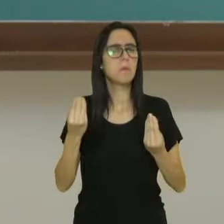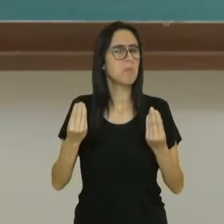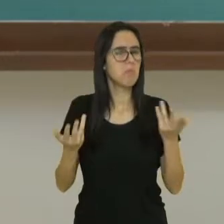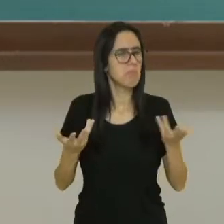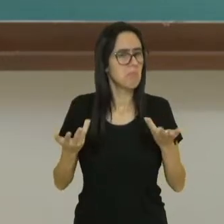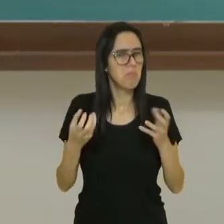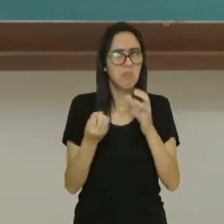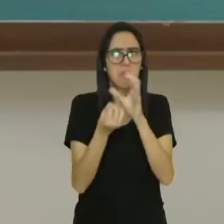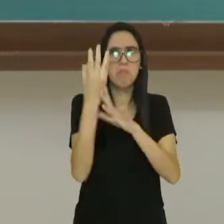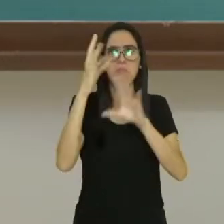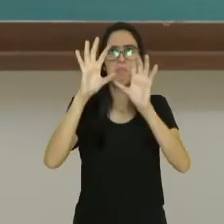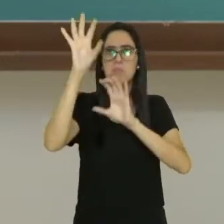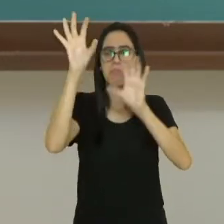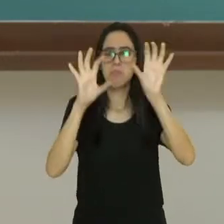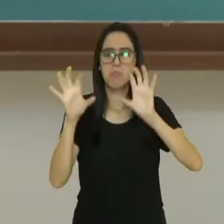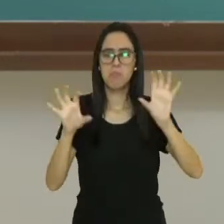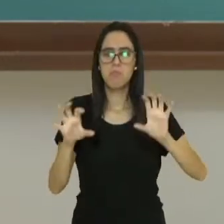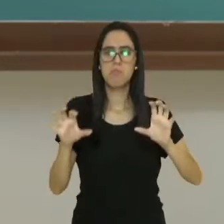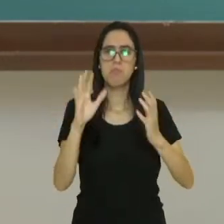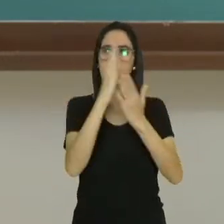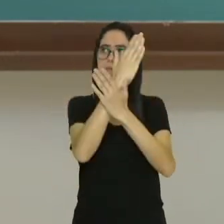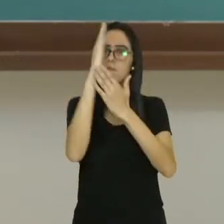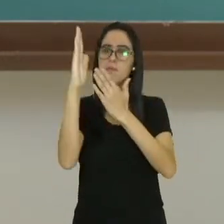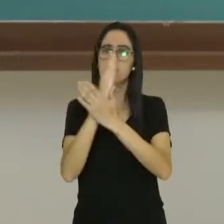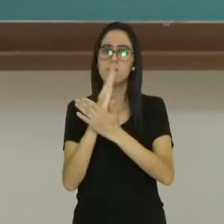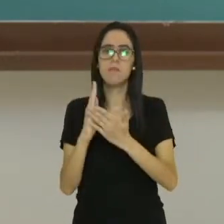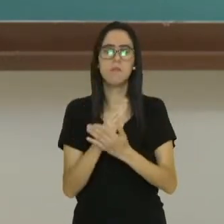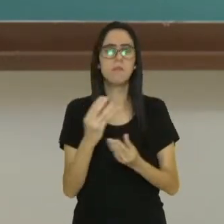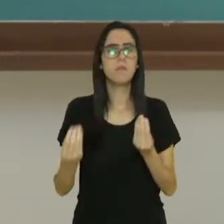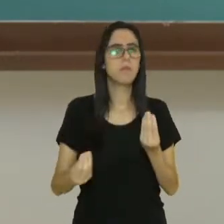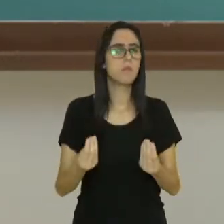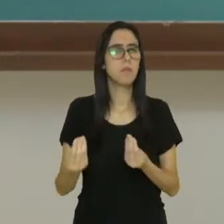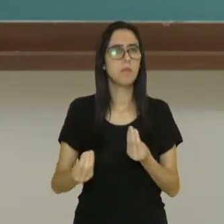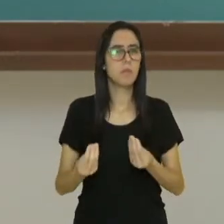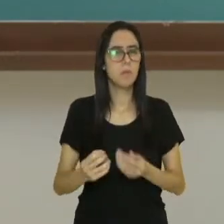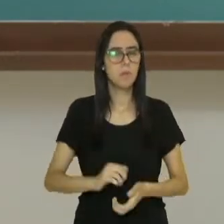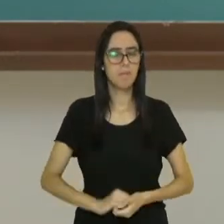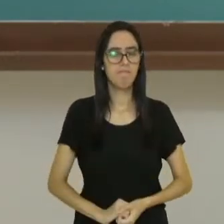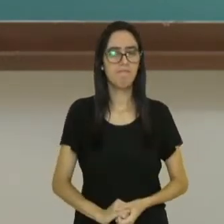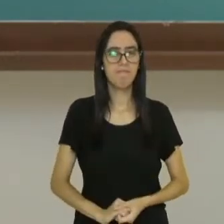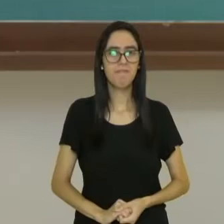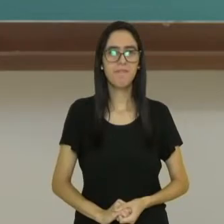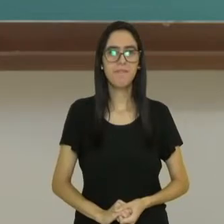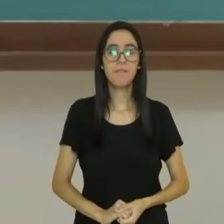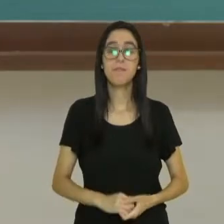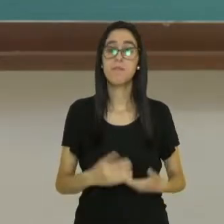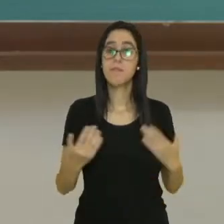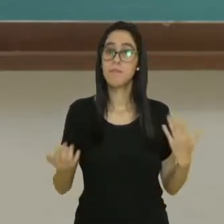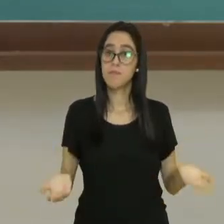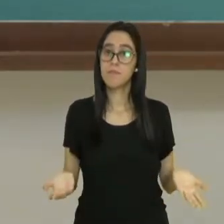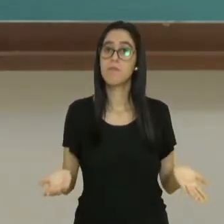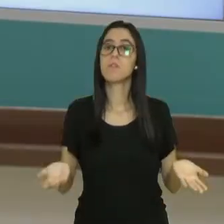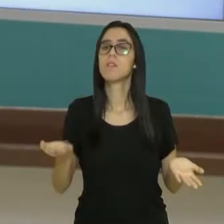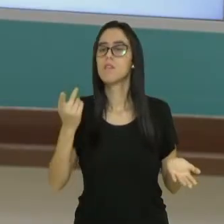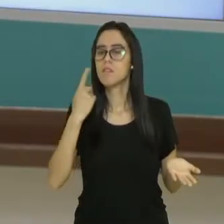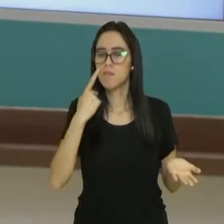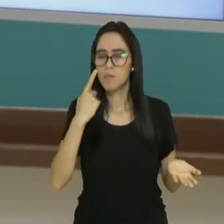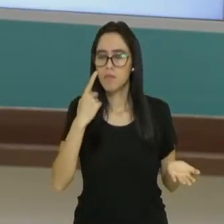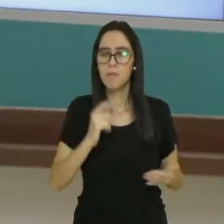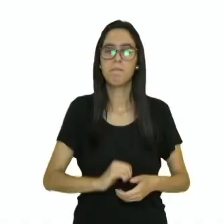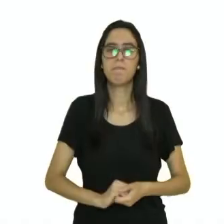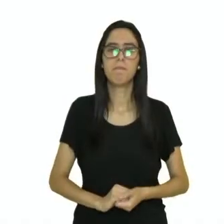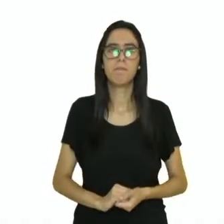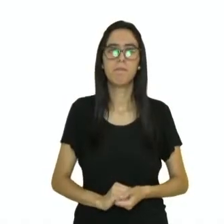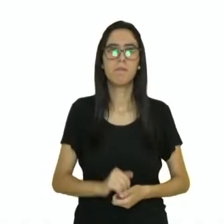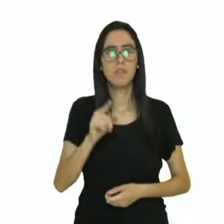formaram, como estão distribuídos na atualidade esses continentes. Então vamos pensar juntos.